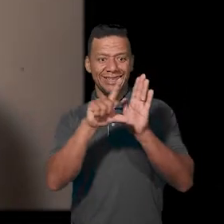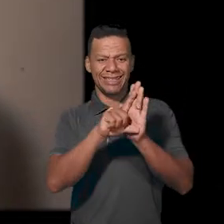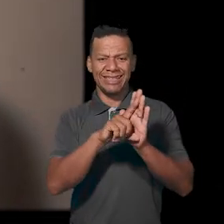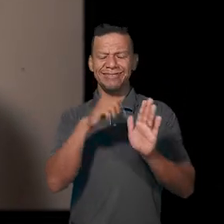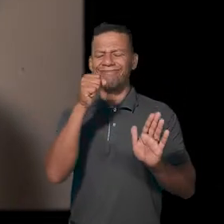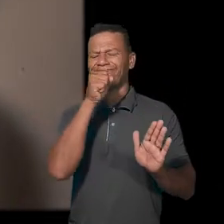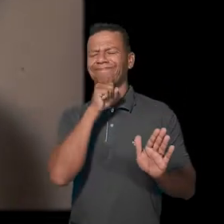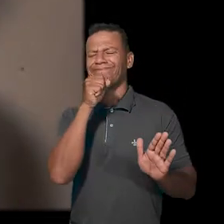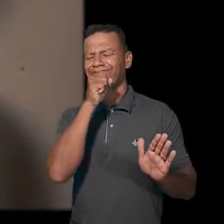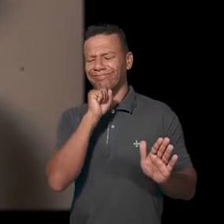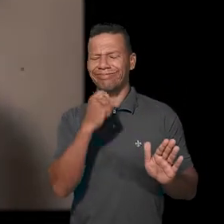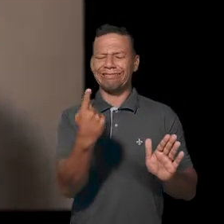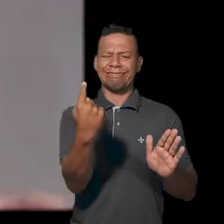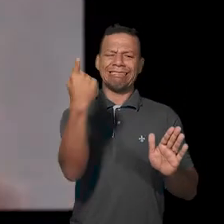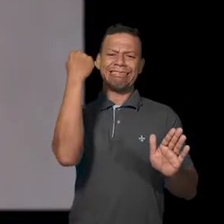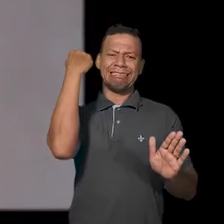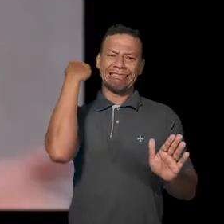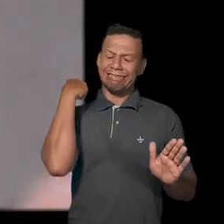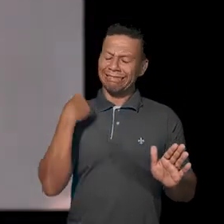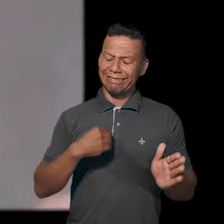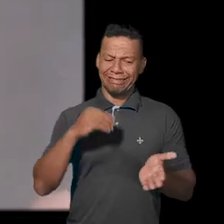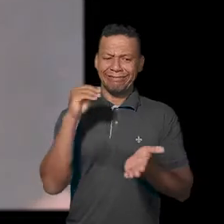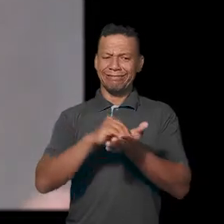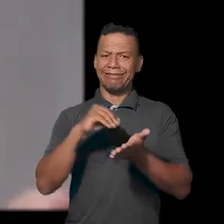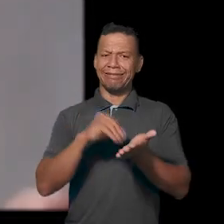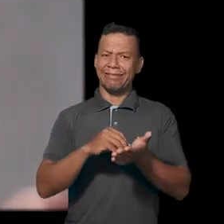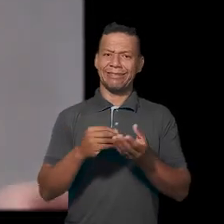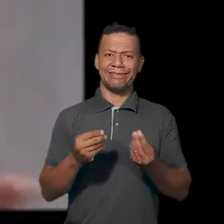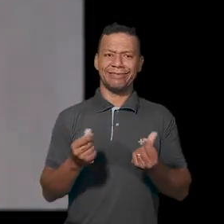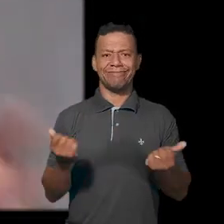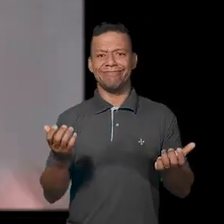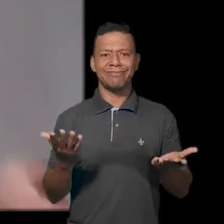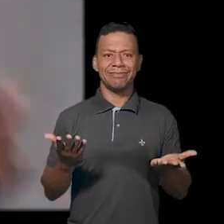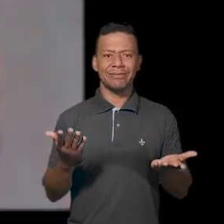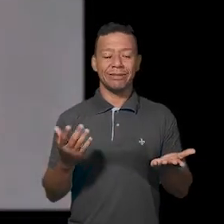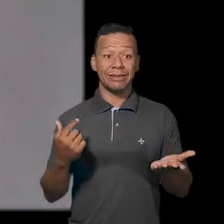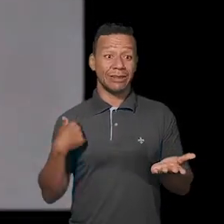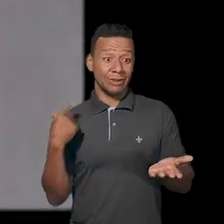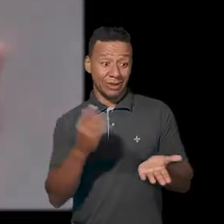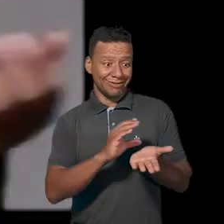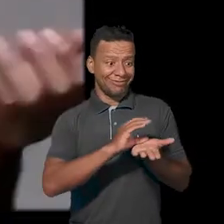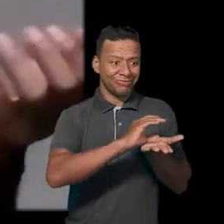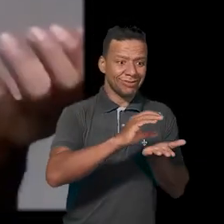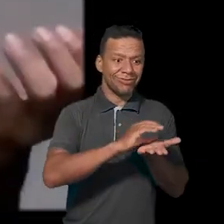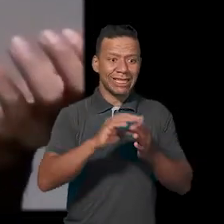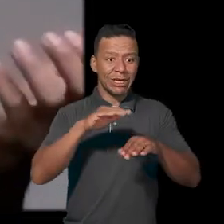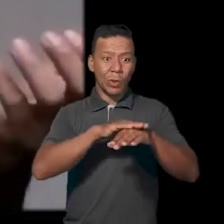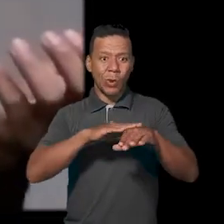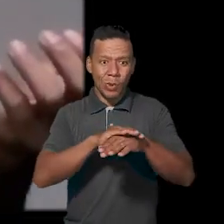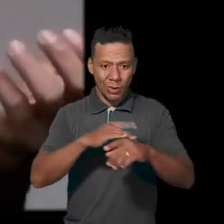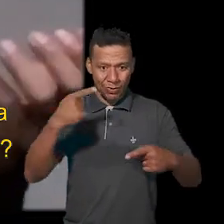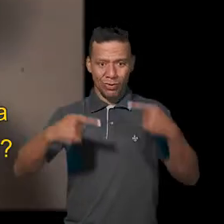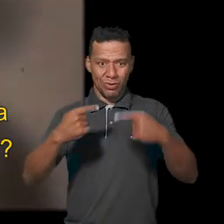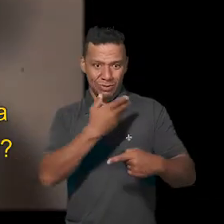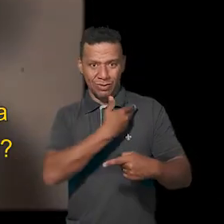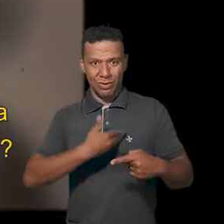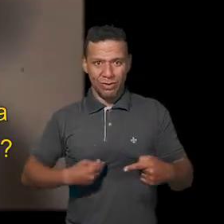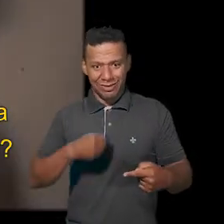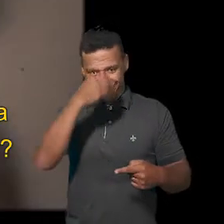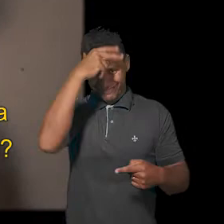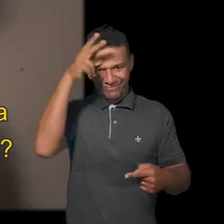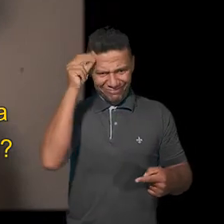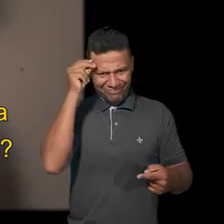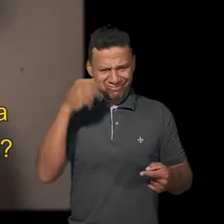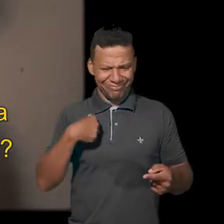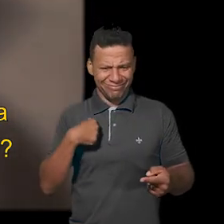da ditadura militar ainda. Atualmente a gente não tem um subsídio, um diálogo com o poder público. O próprio